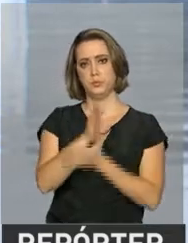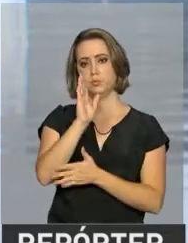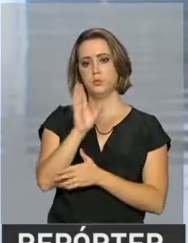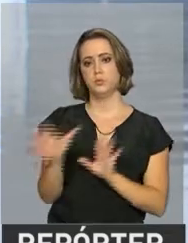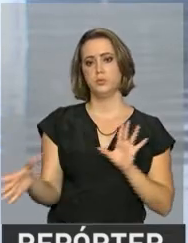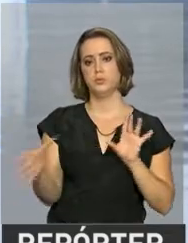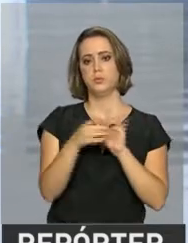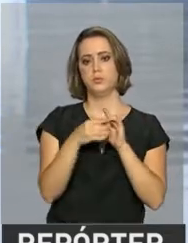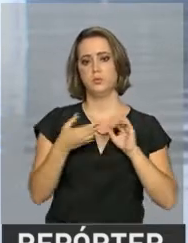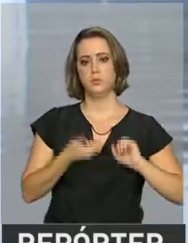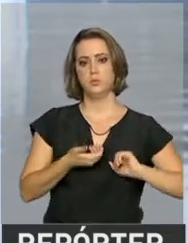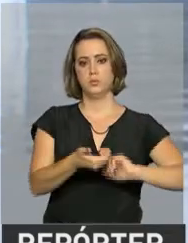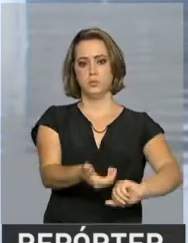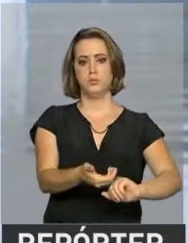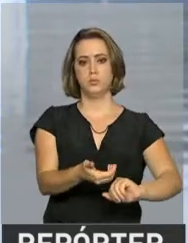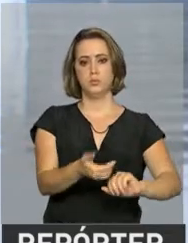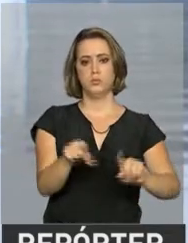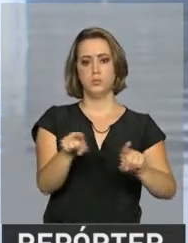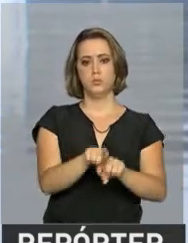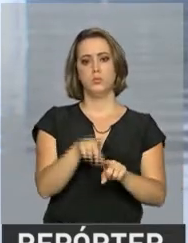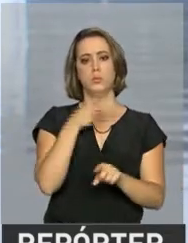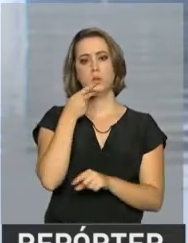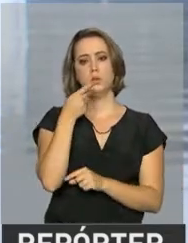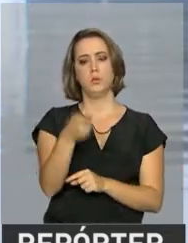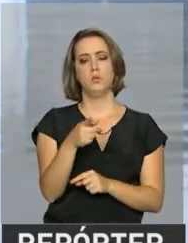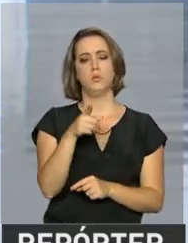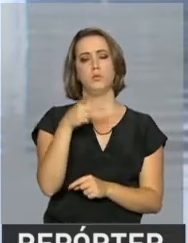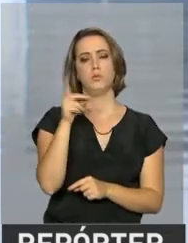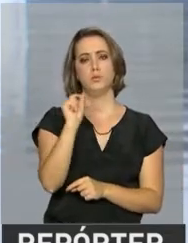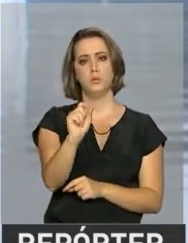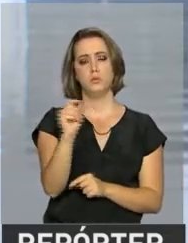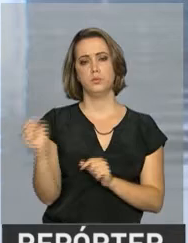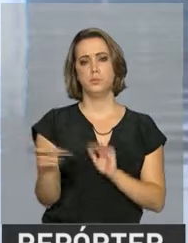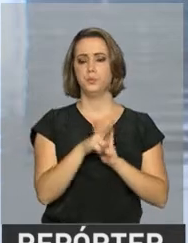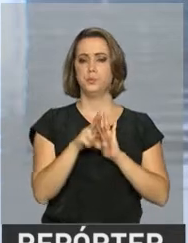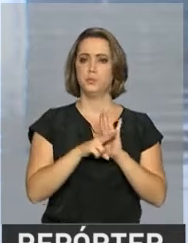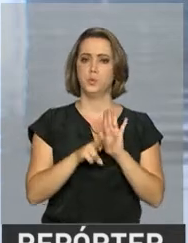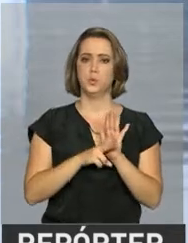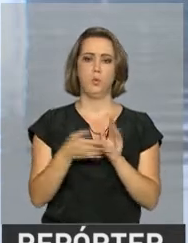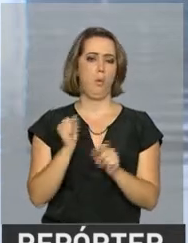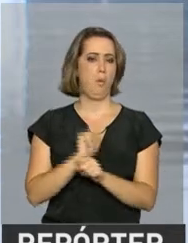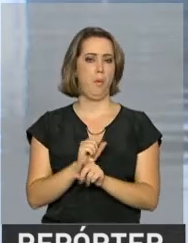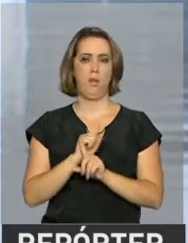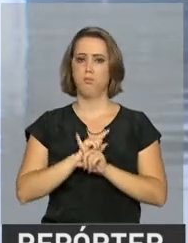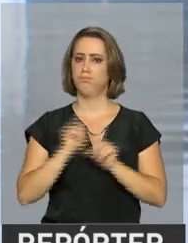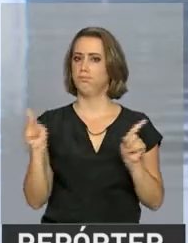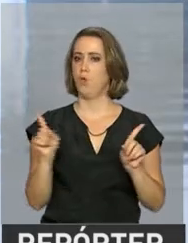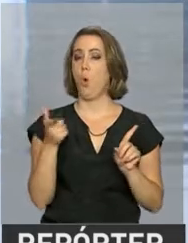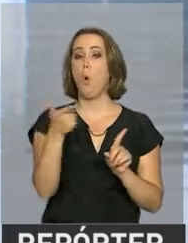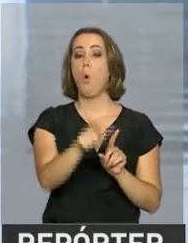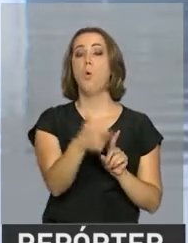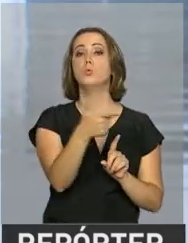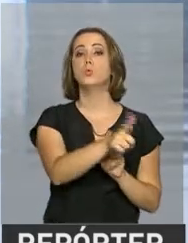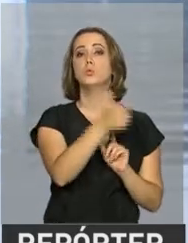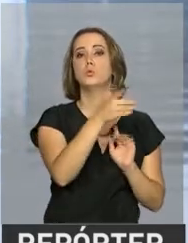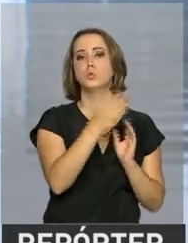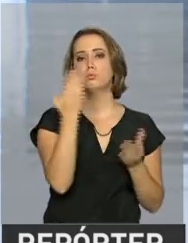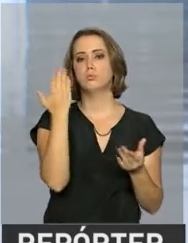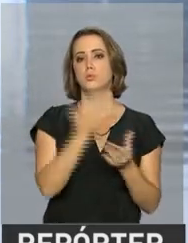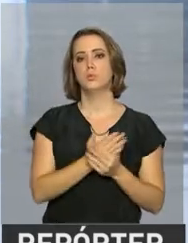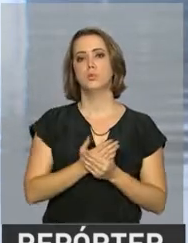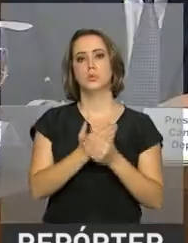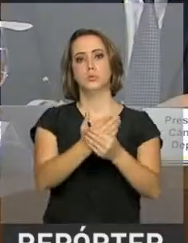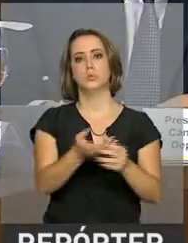em parceria com o congresso nacional e afirmou que as reformas não param por aí outros projectos vão ser enviados ao